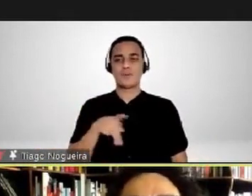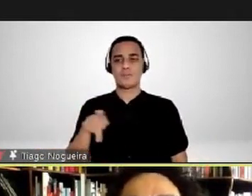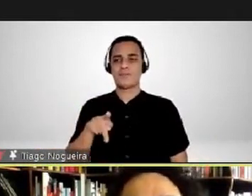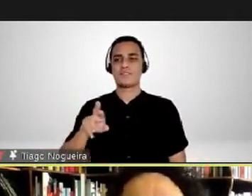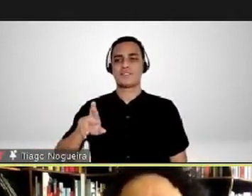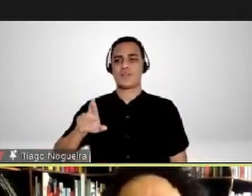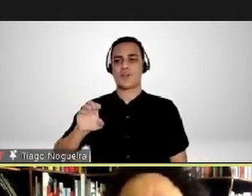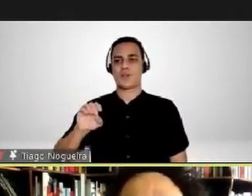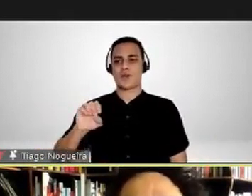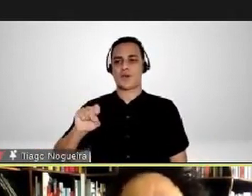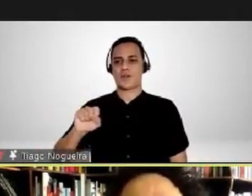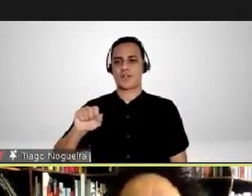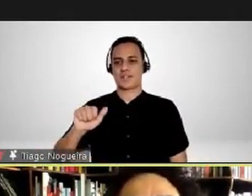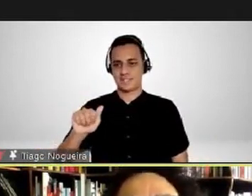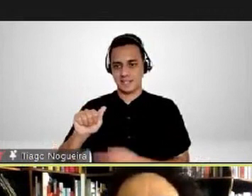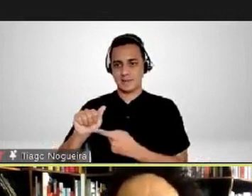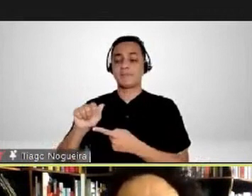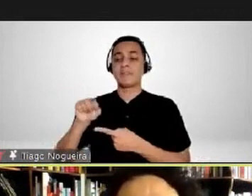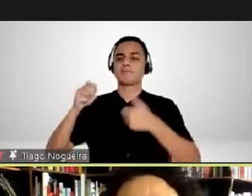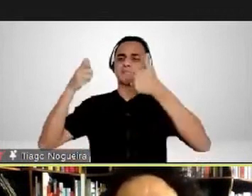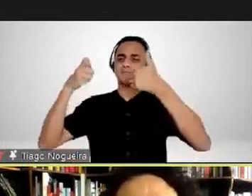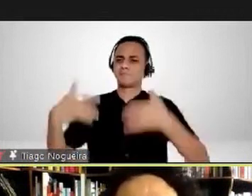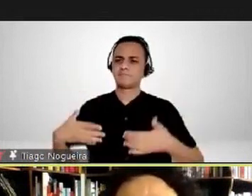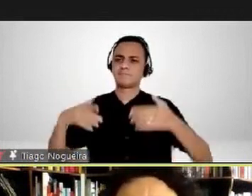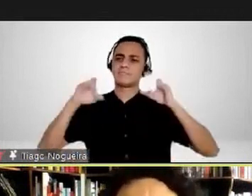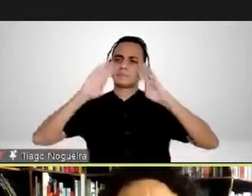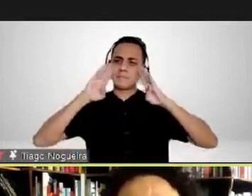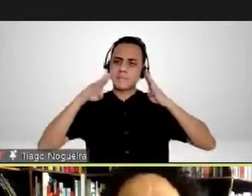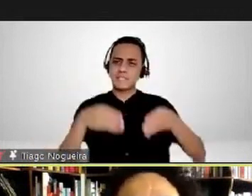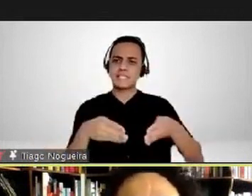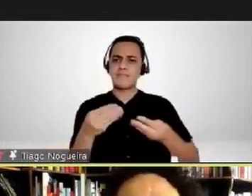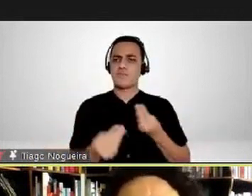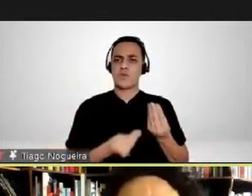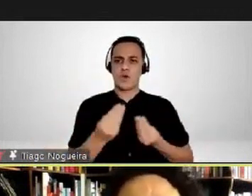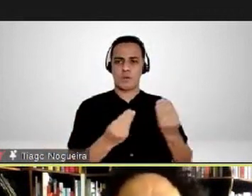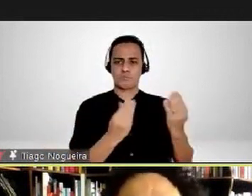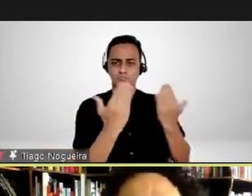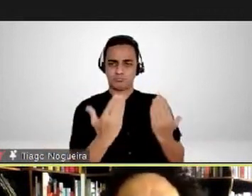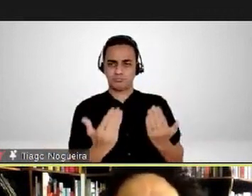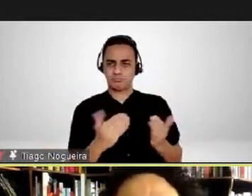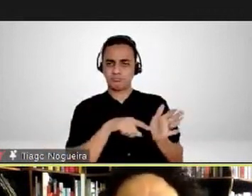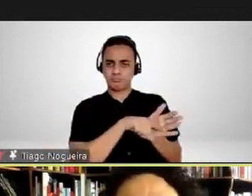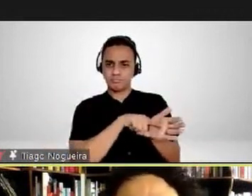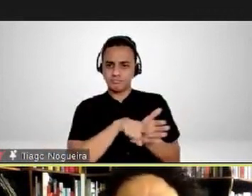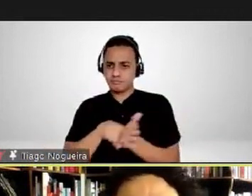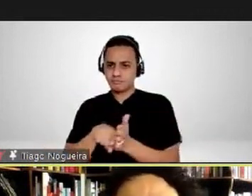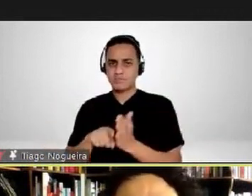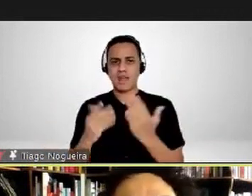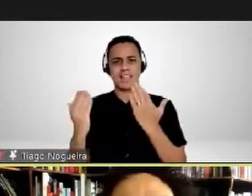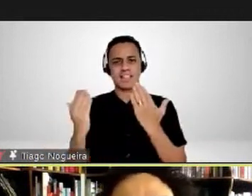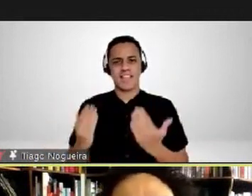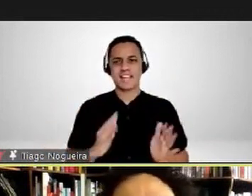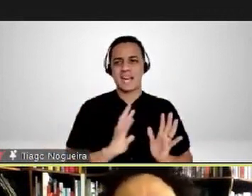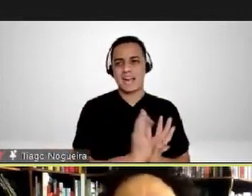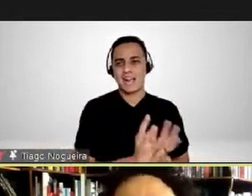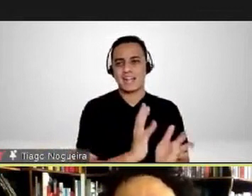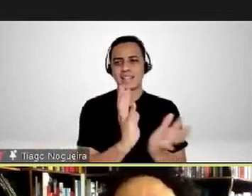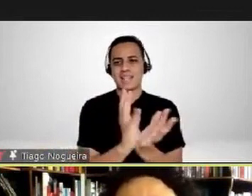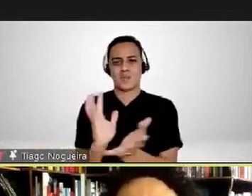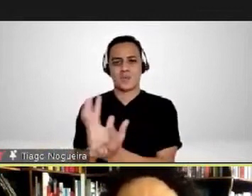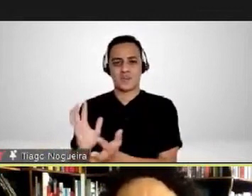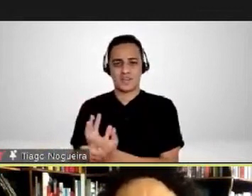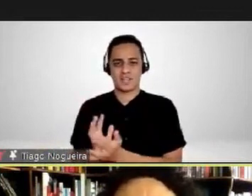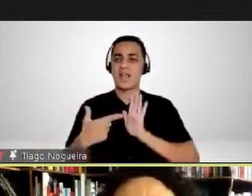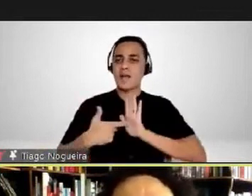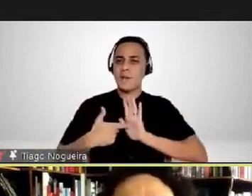falar especificamente sobre a investigação, sobre a análise, as categorias e mostrar alguns